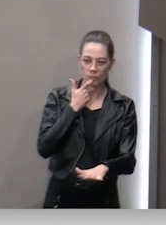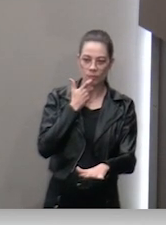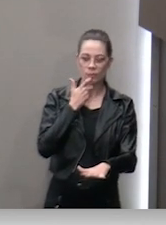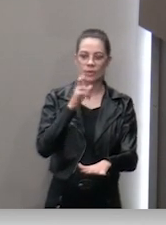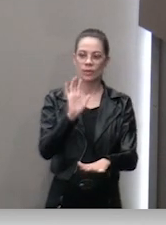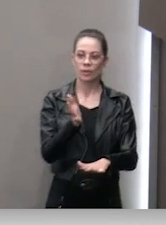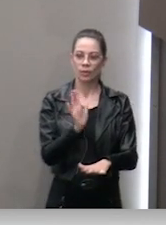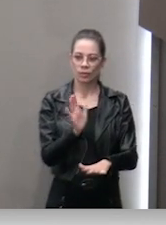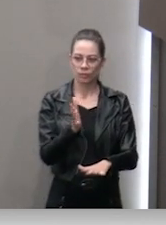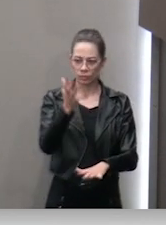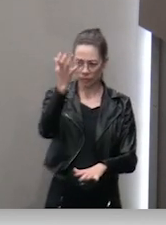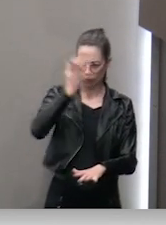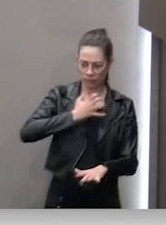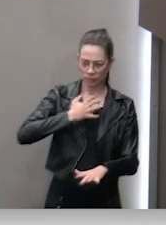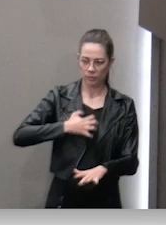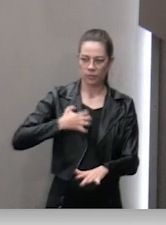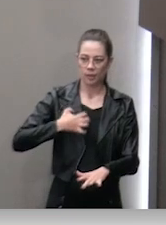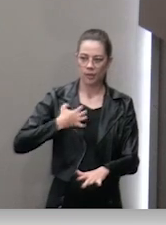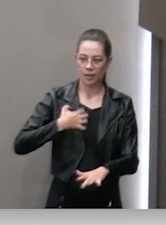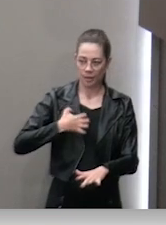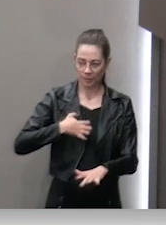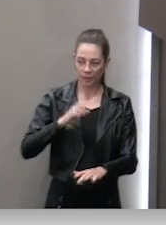ágil, braba,